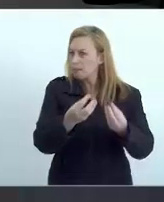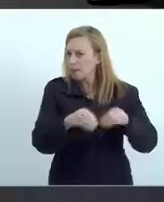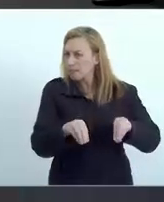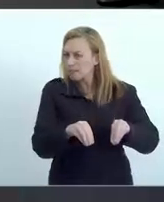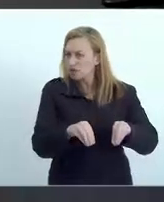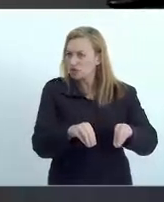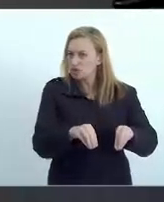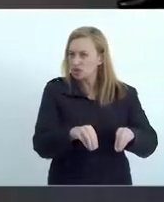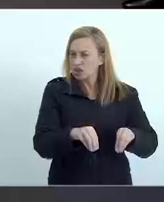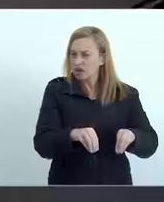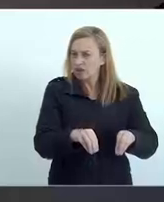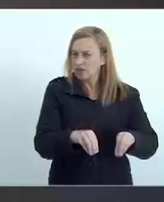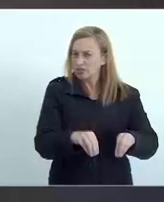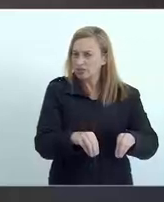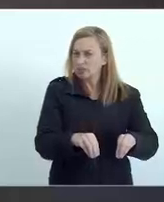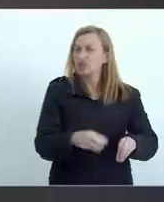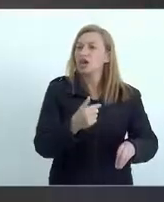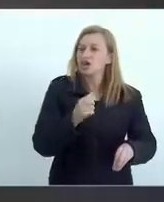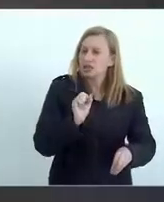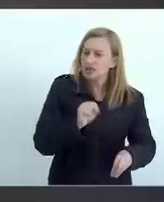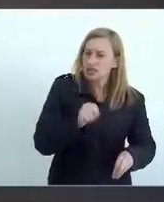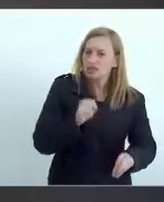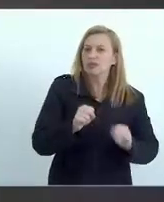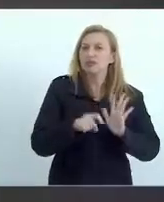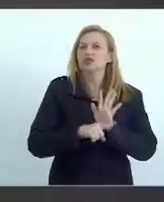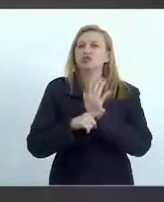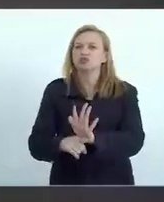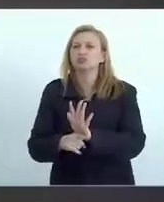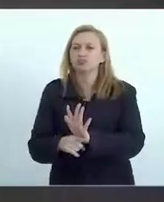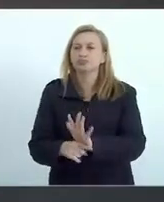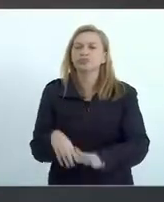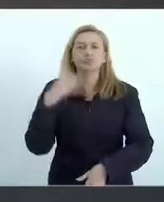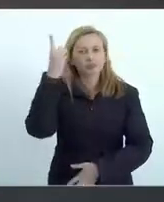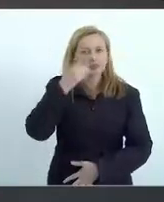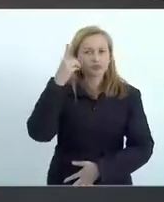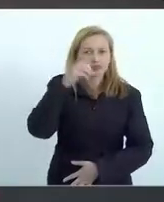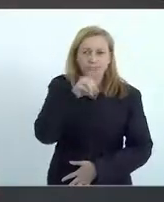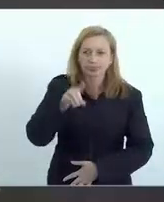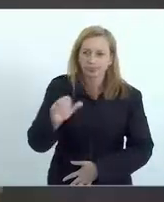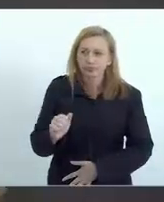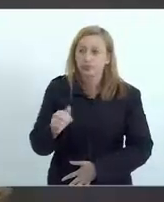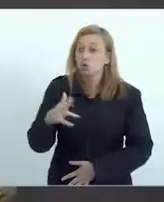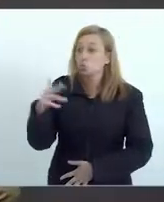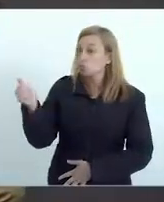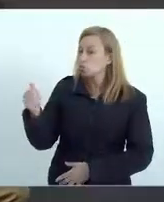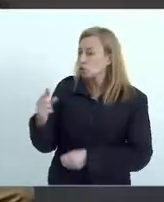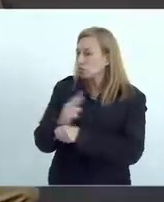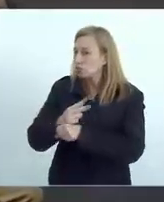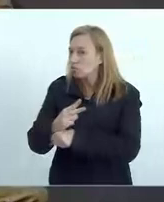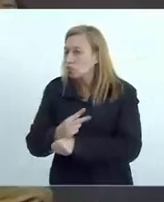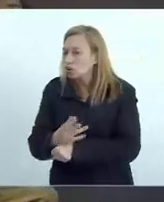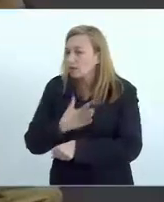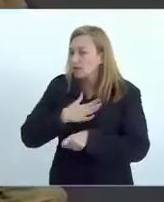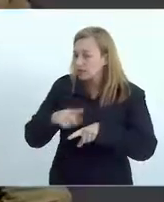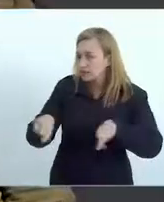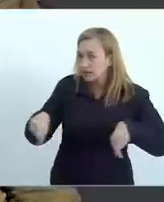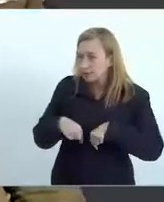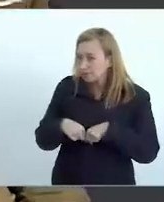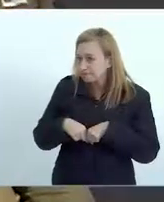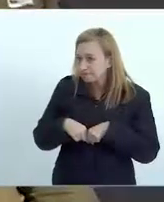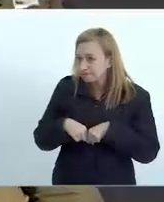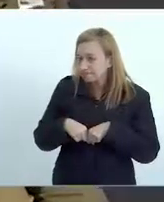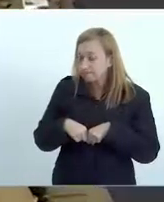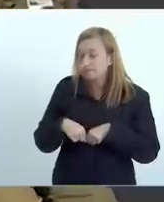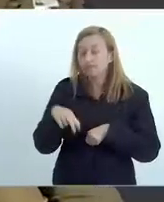prejudicar e eu estou aqui para ajudar Deputado usar com o seu nunca me procurou no meu gabinete